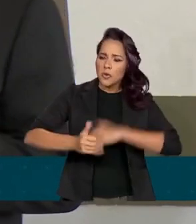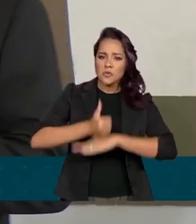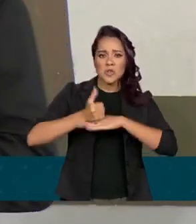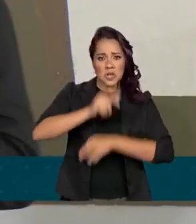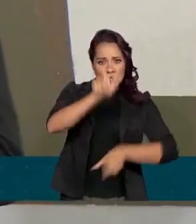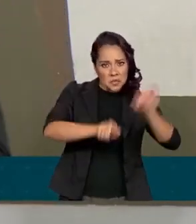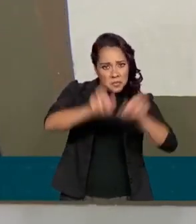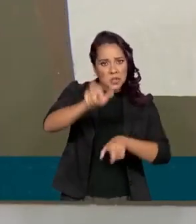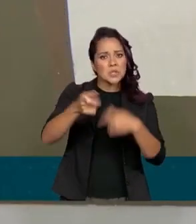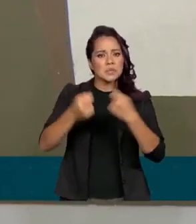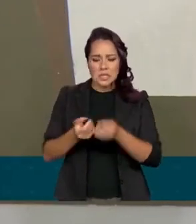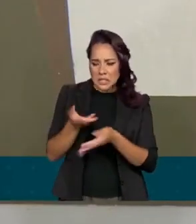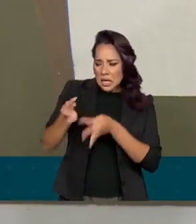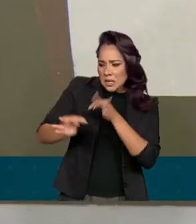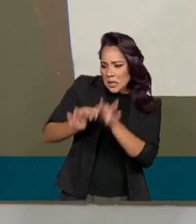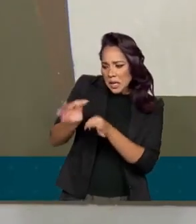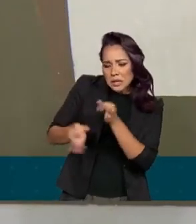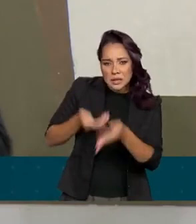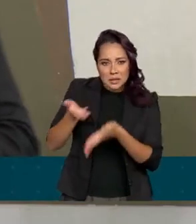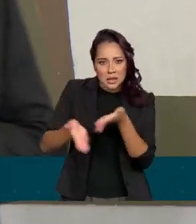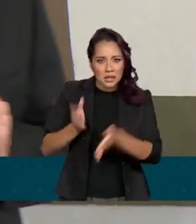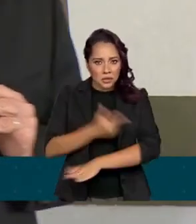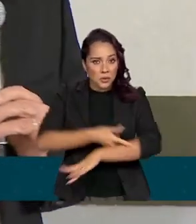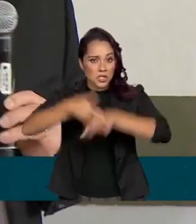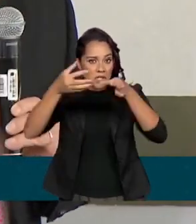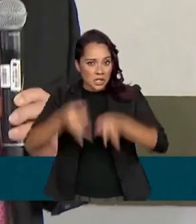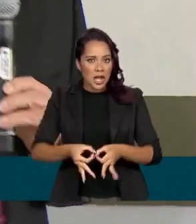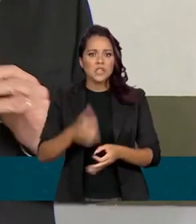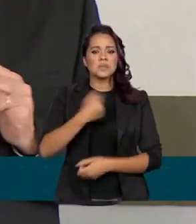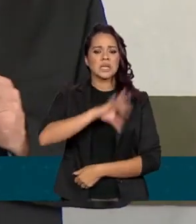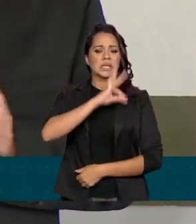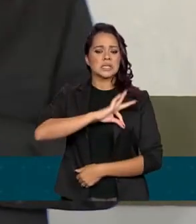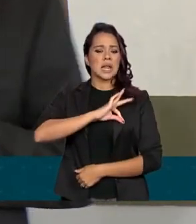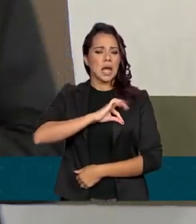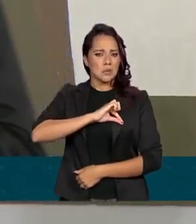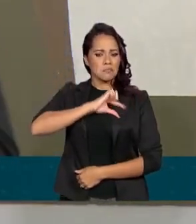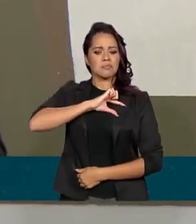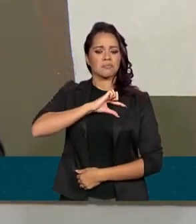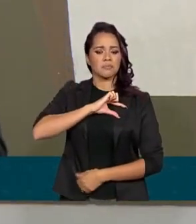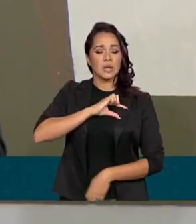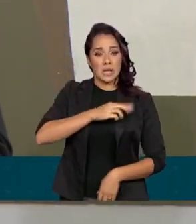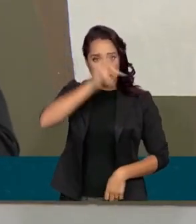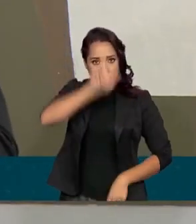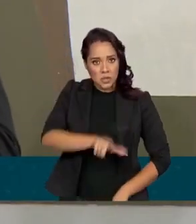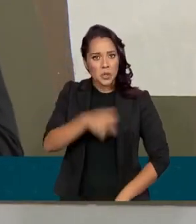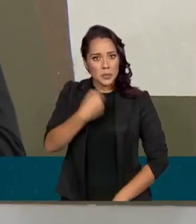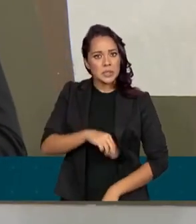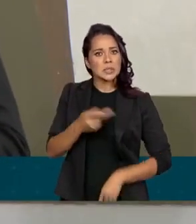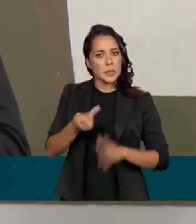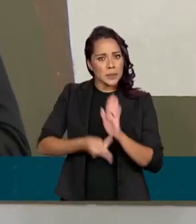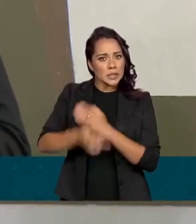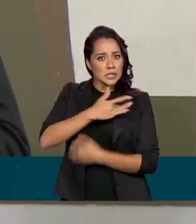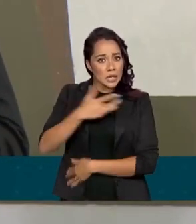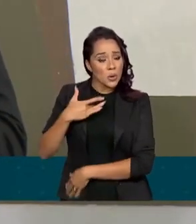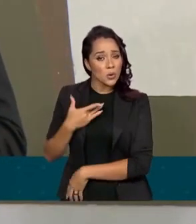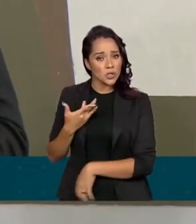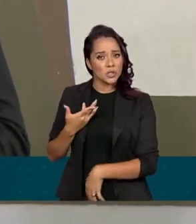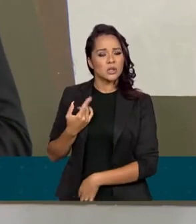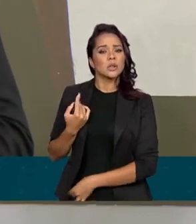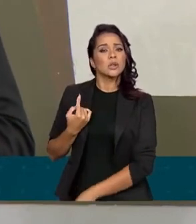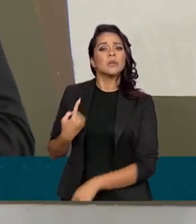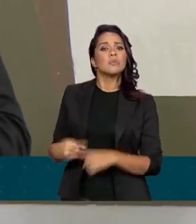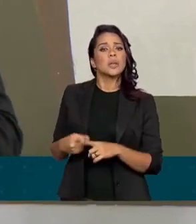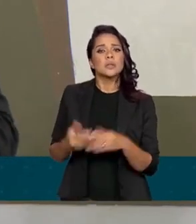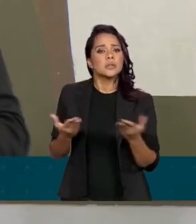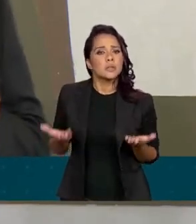essas pessoas têm que ser tratadas dignamente, essas pessoas têm que ganhar mais que o mínimo e essa pessoa tem que ter plano de saúde, porque